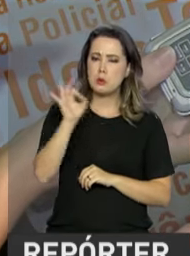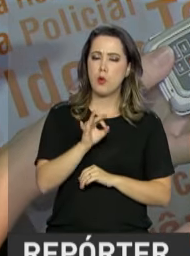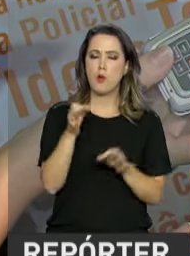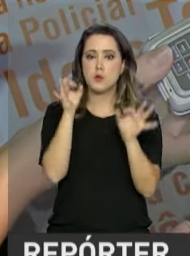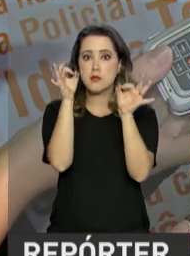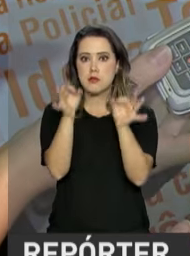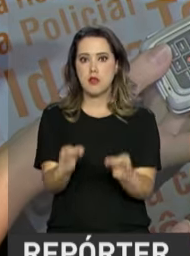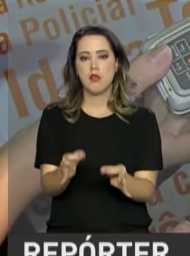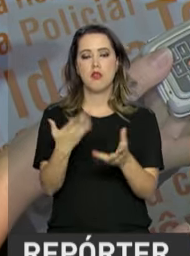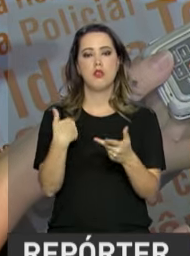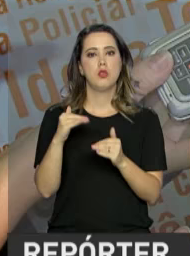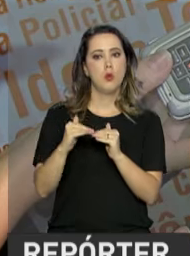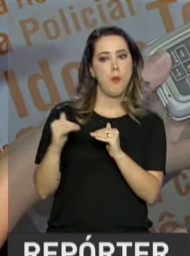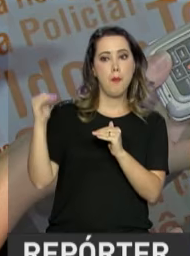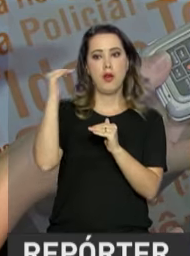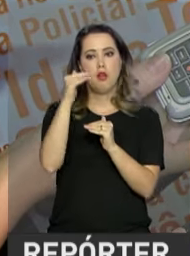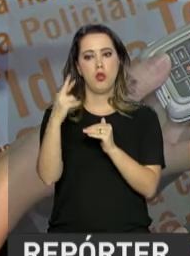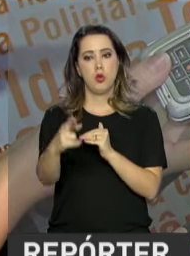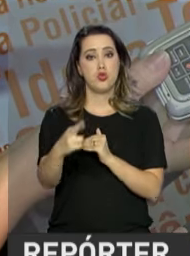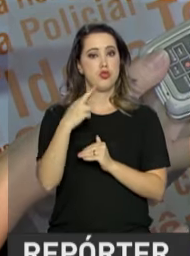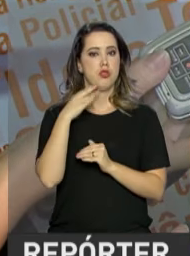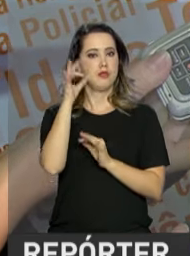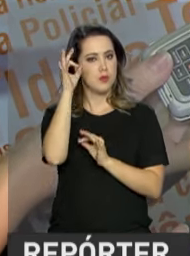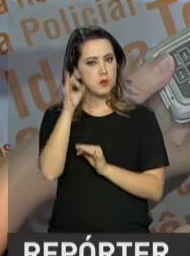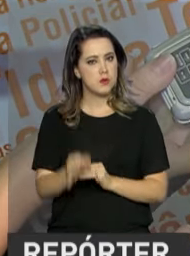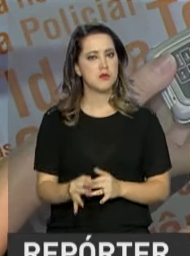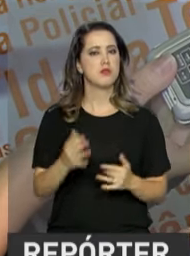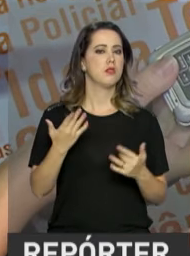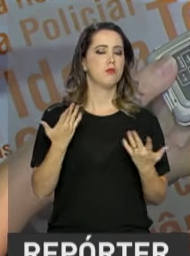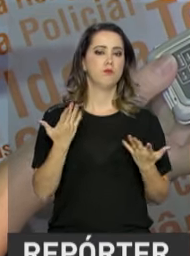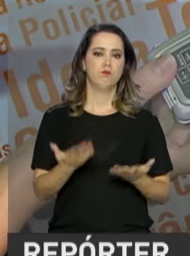maior de retorno das denúncias que são